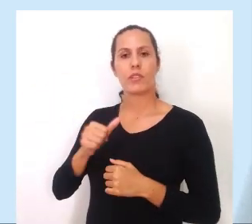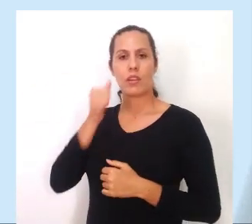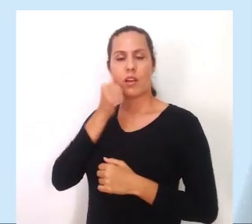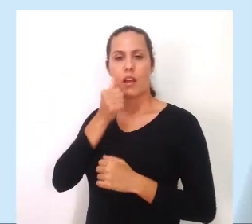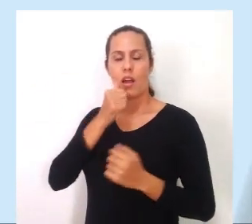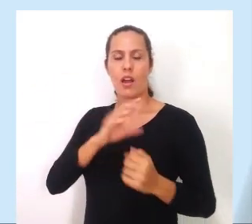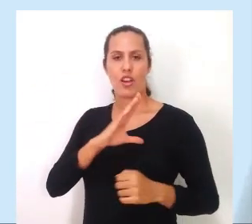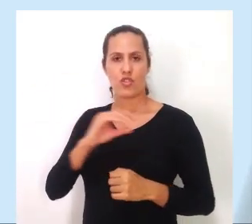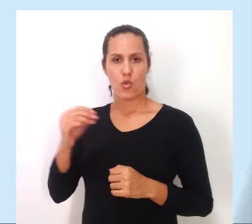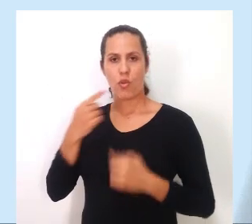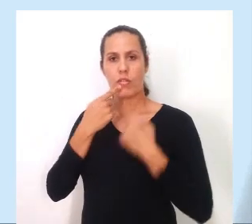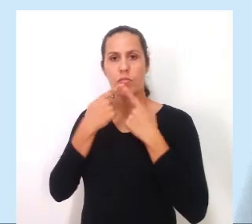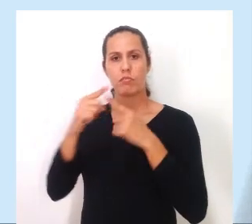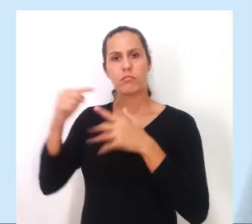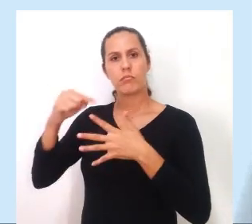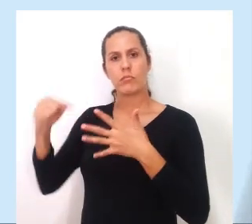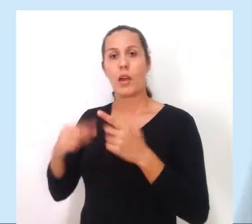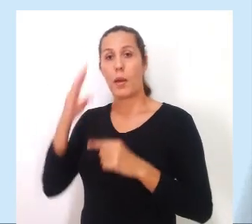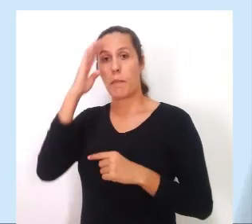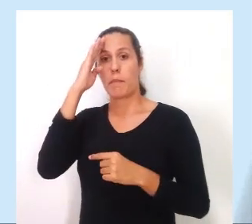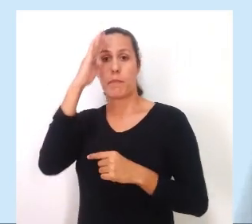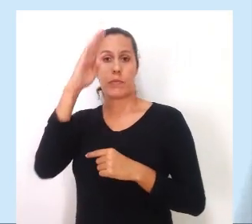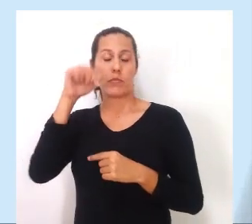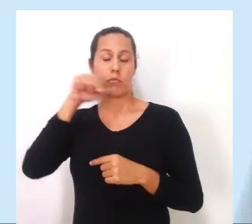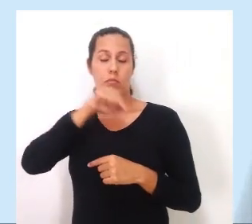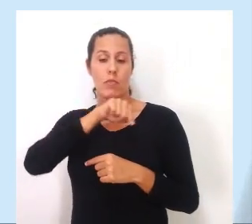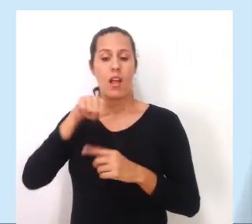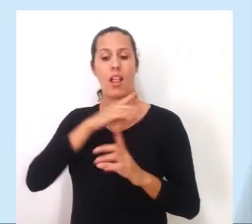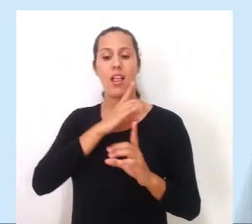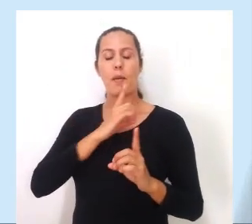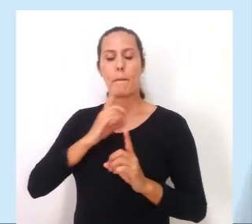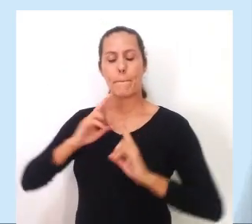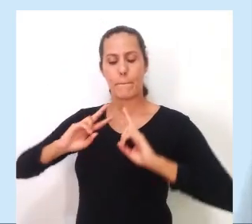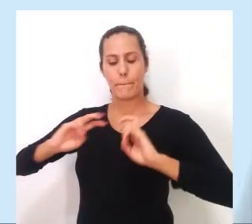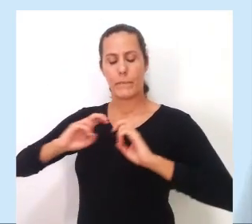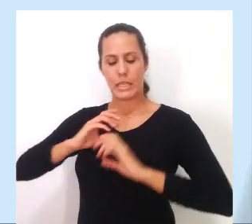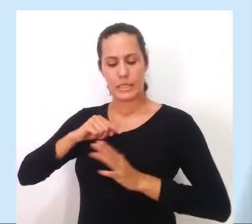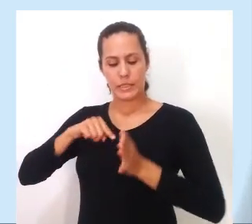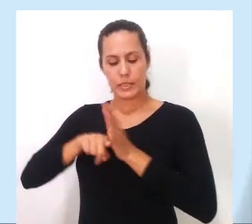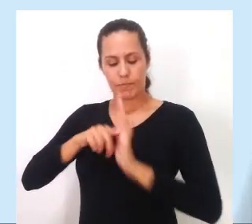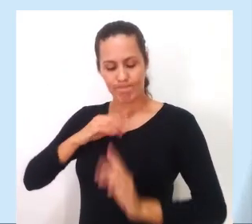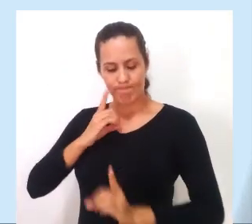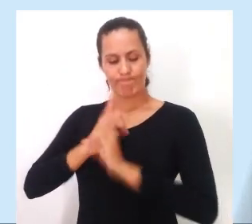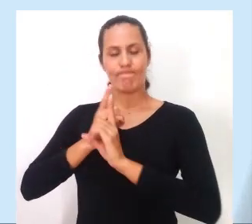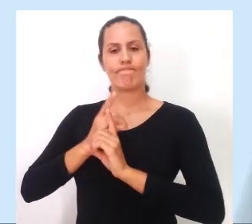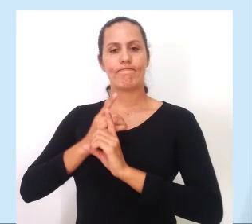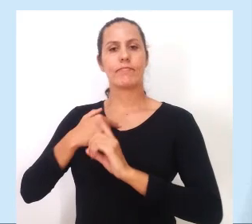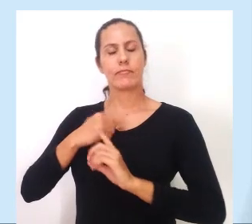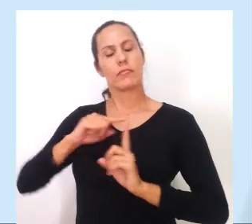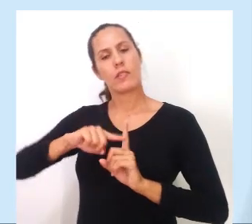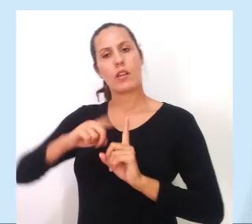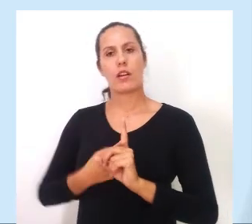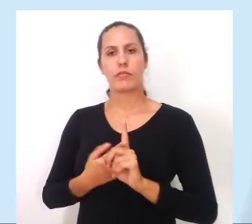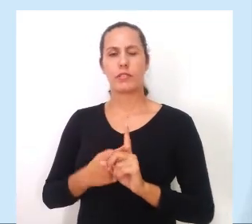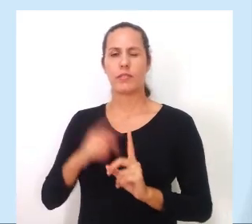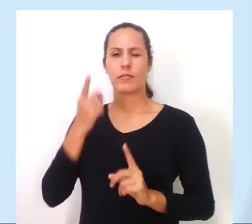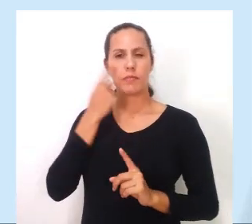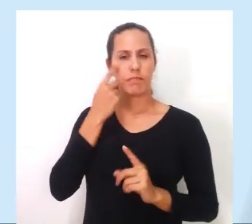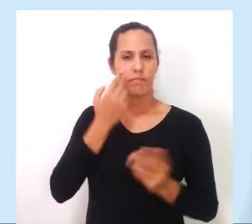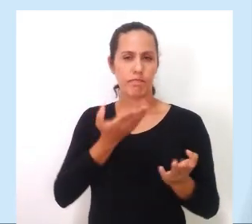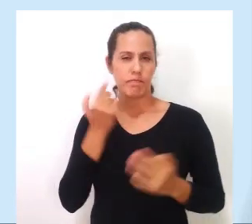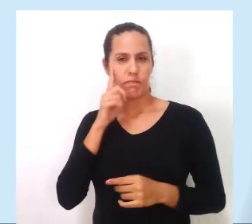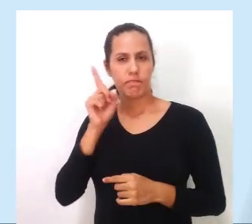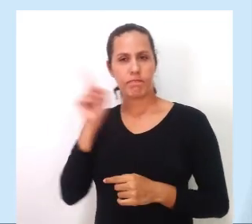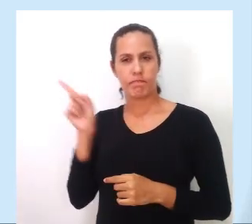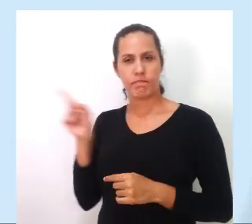que as adolescentes elas fazem, principalmente quando elas descobrem que estão grávidas. Bora acompanhar aí na